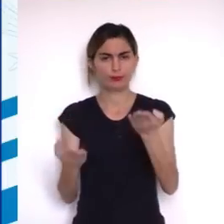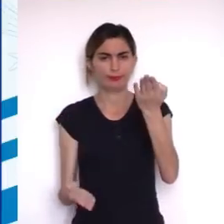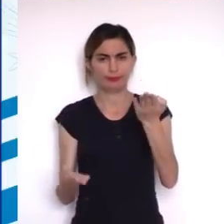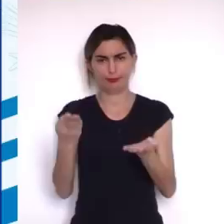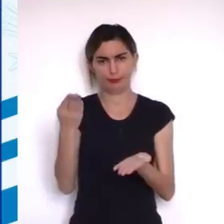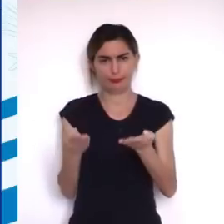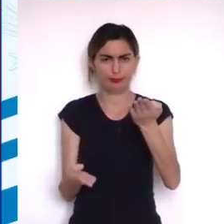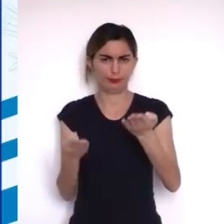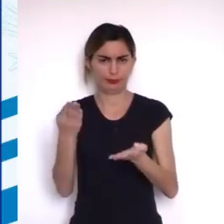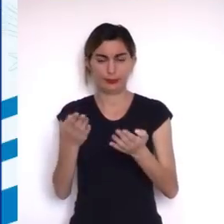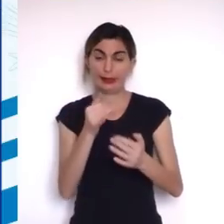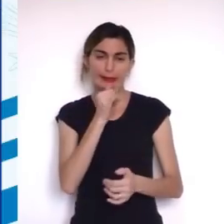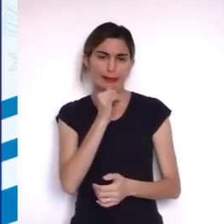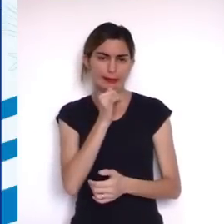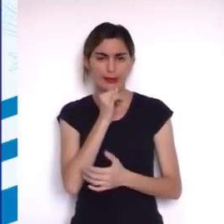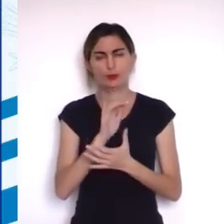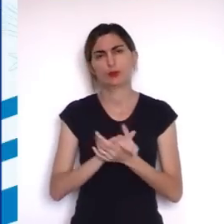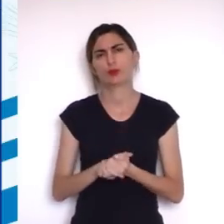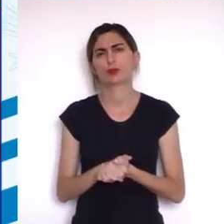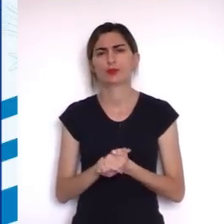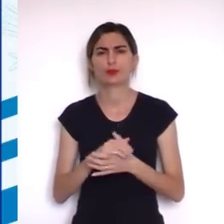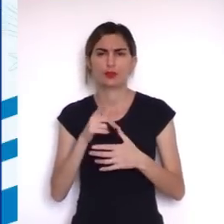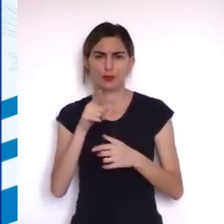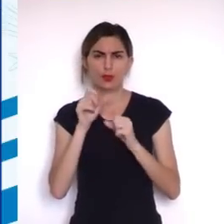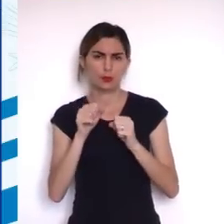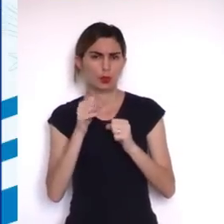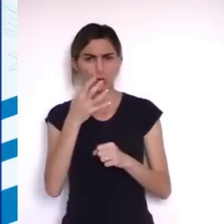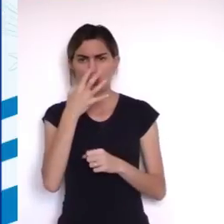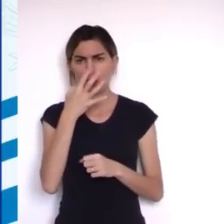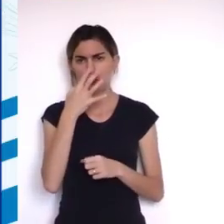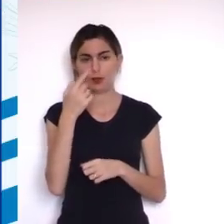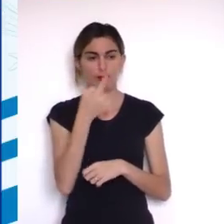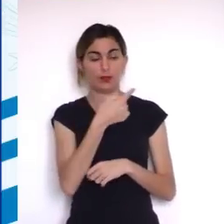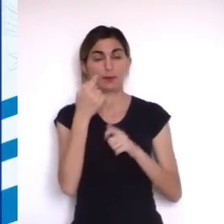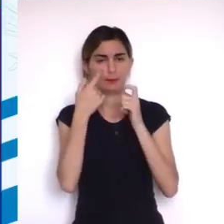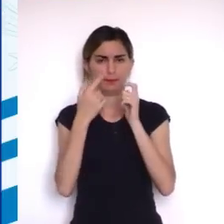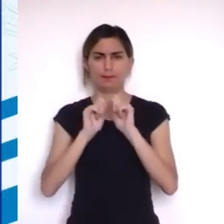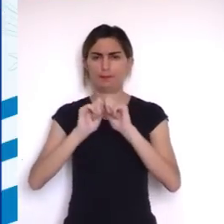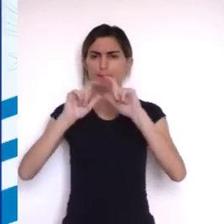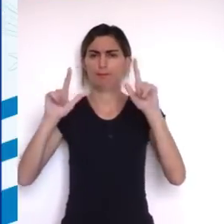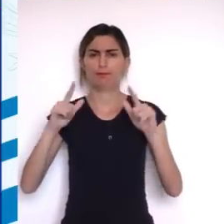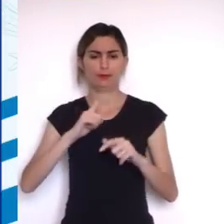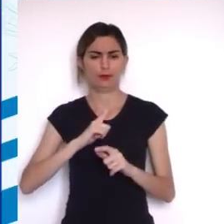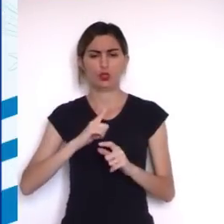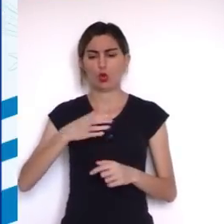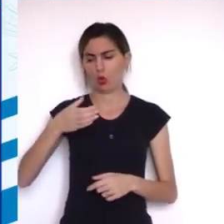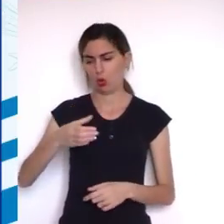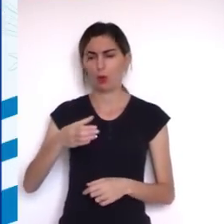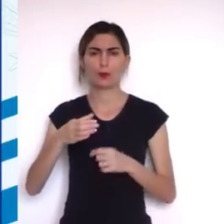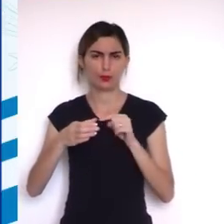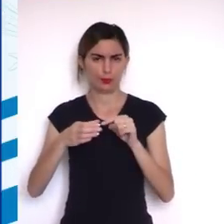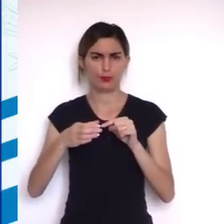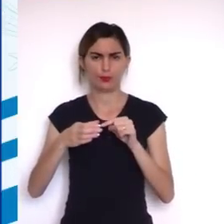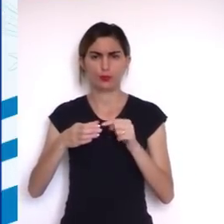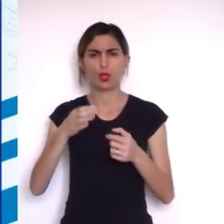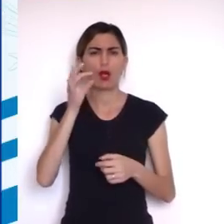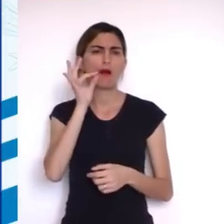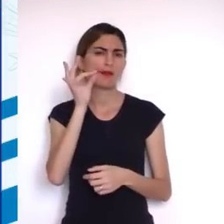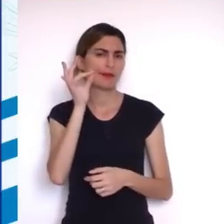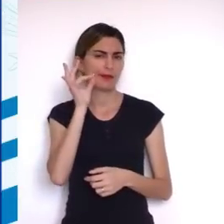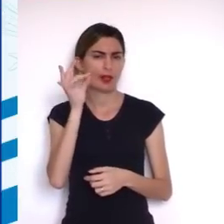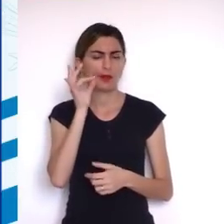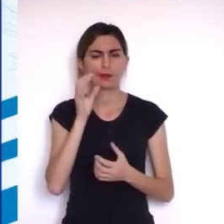em equilíbrio. Um exemplo, tá? Que você pode observar nessa imagem. Eu tenho ali um copo, né,